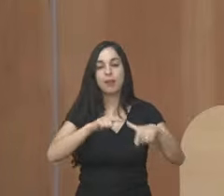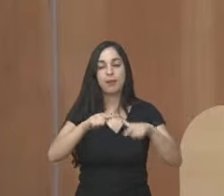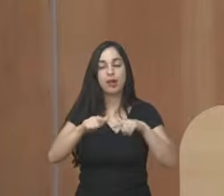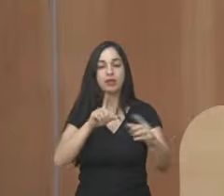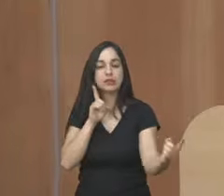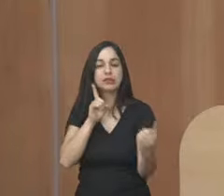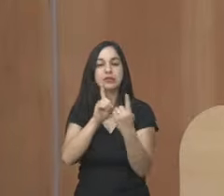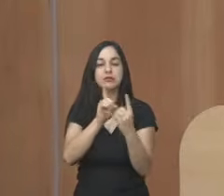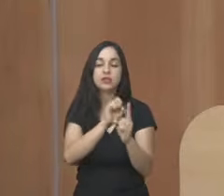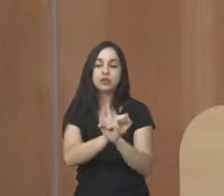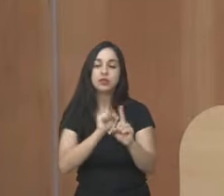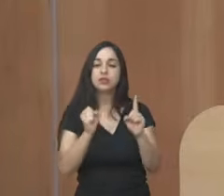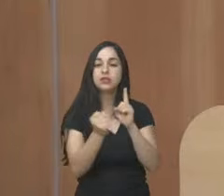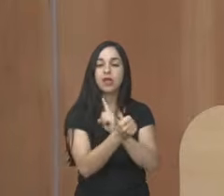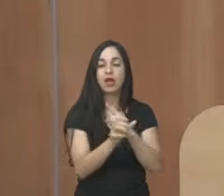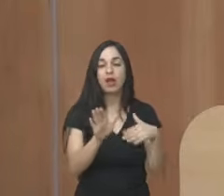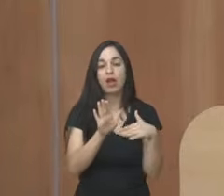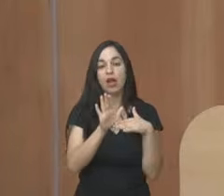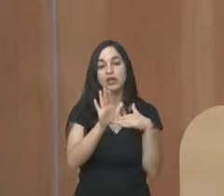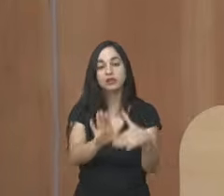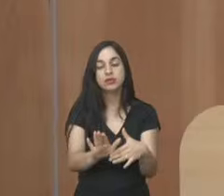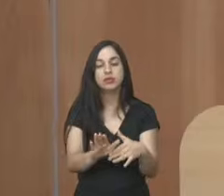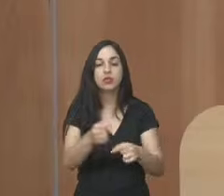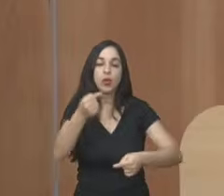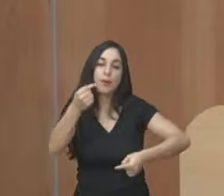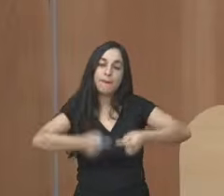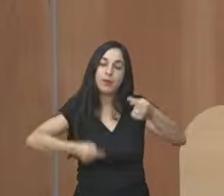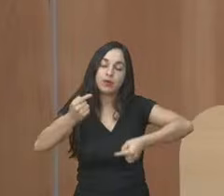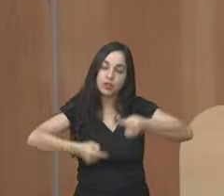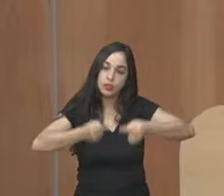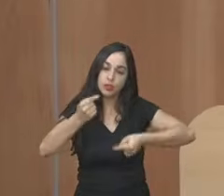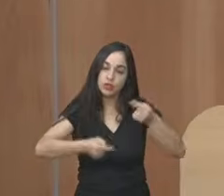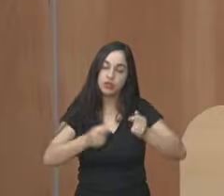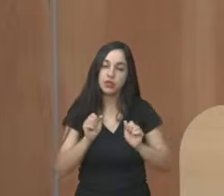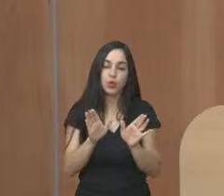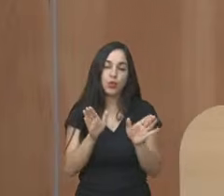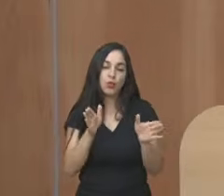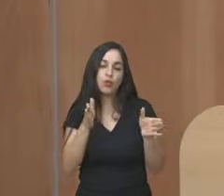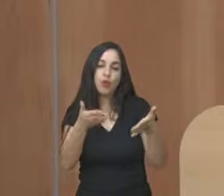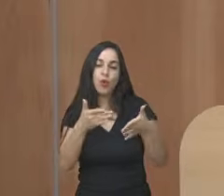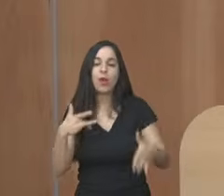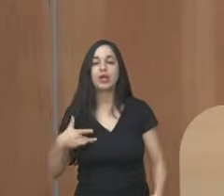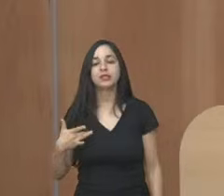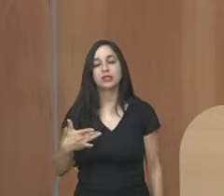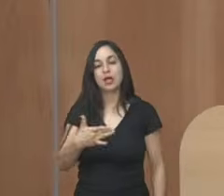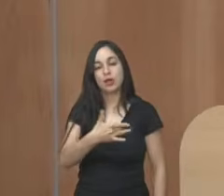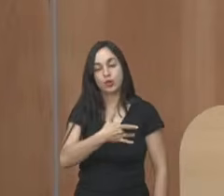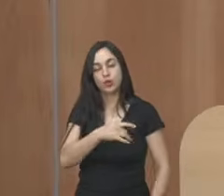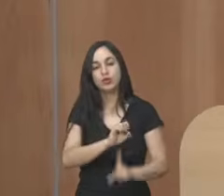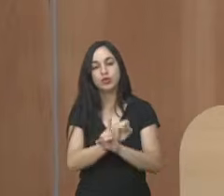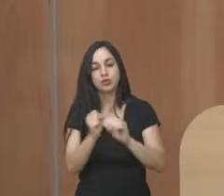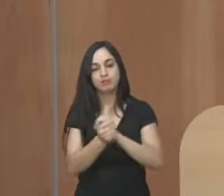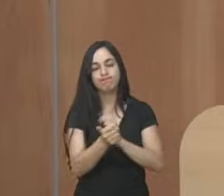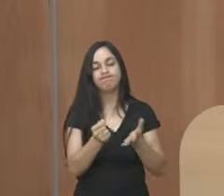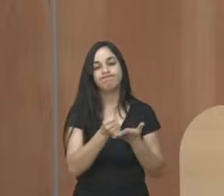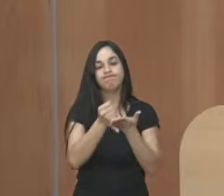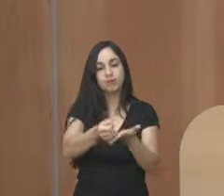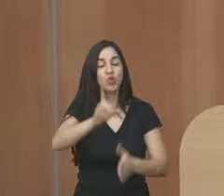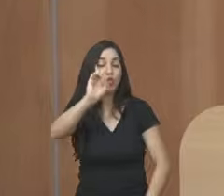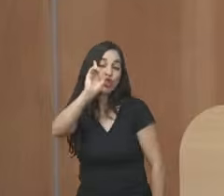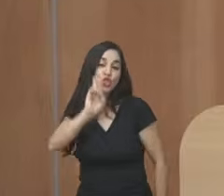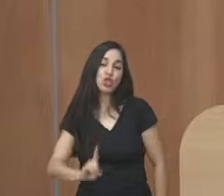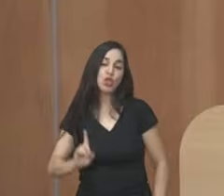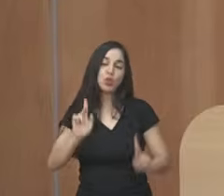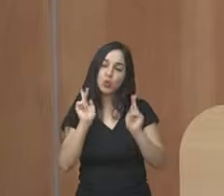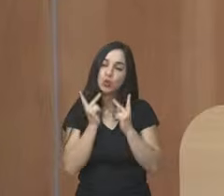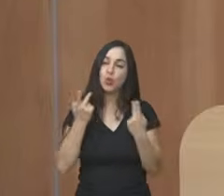colaborando com o poder público na execução de políticas voltadas à saúde, assistência social e direitos humanos.